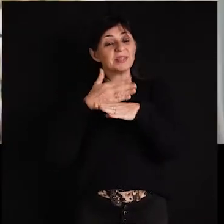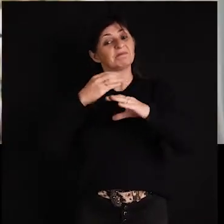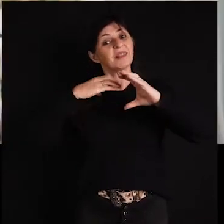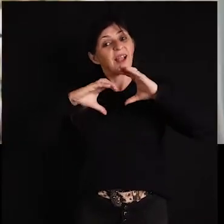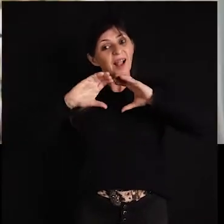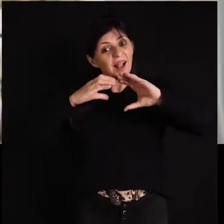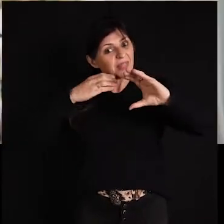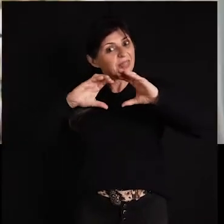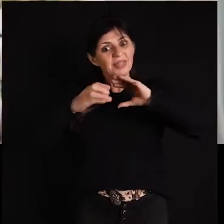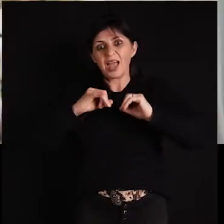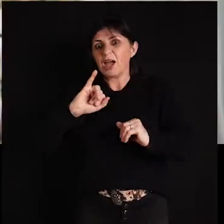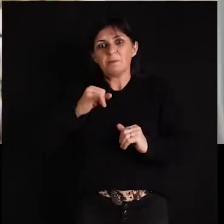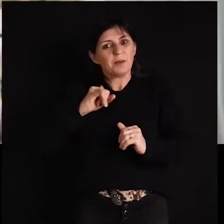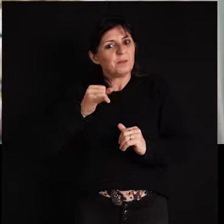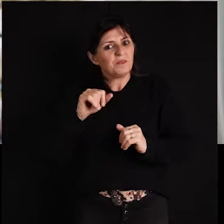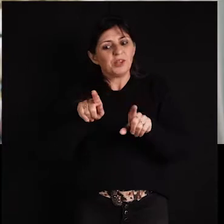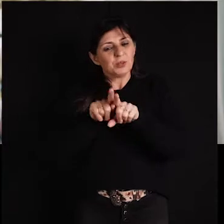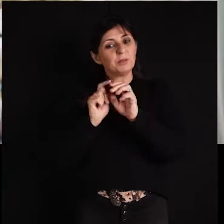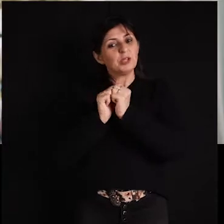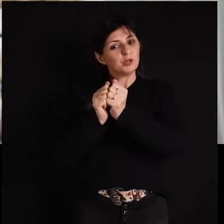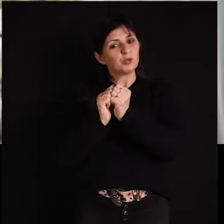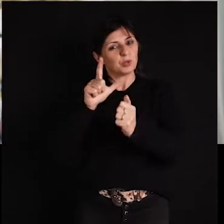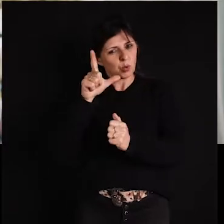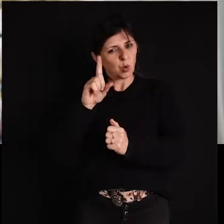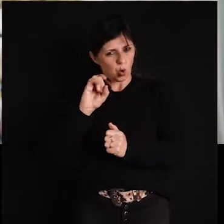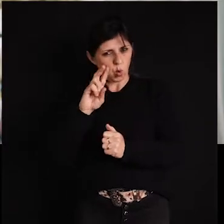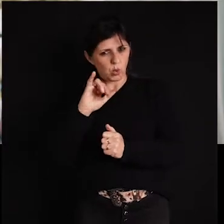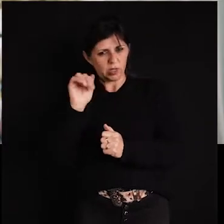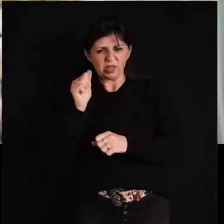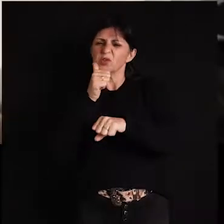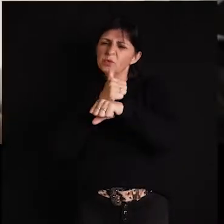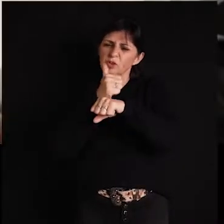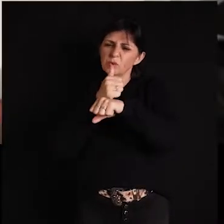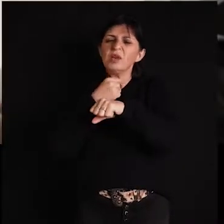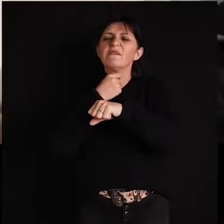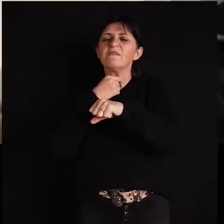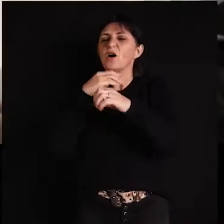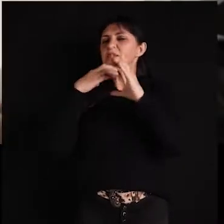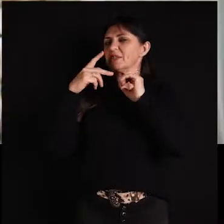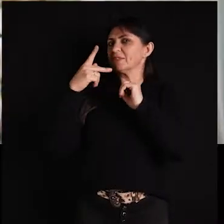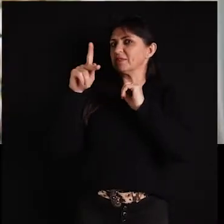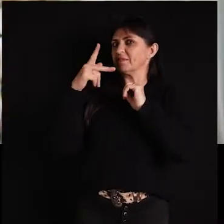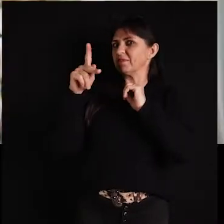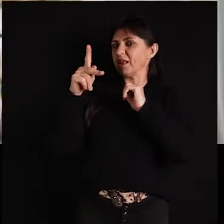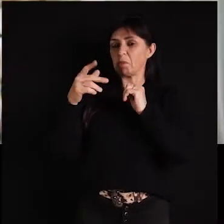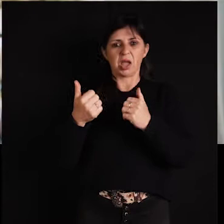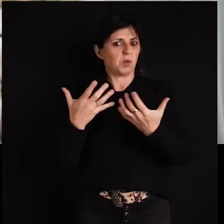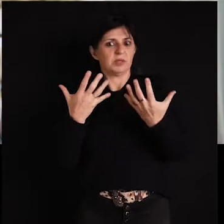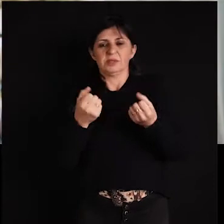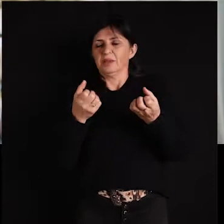as vozes que o Luiz fazia nos Monarca. E eu fiquei muito feliz, porque me coincidiu, porque eu, por ser de,